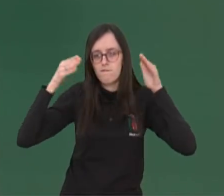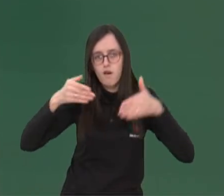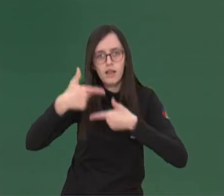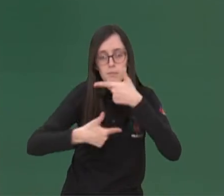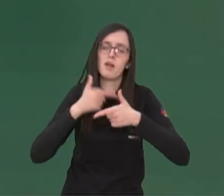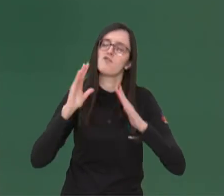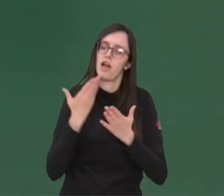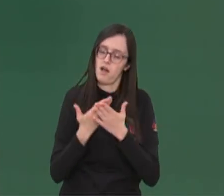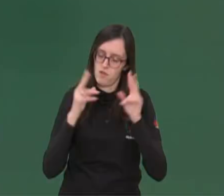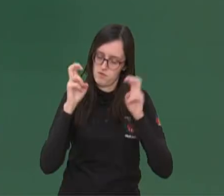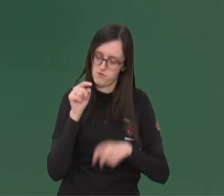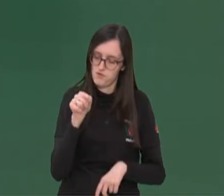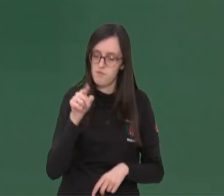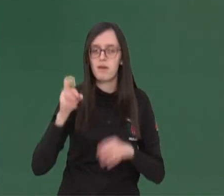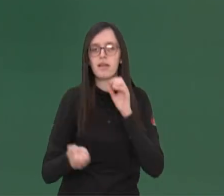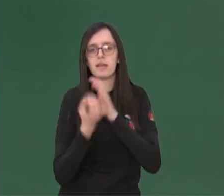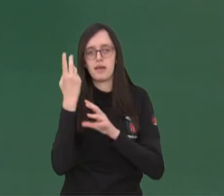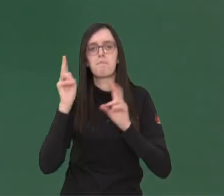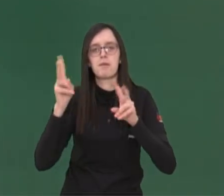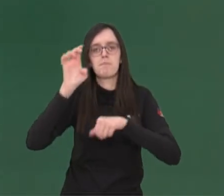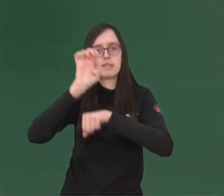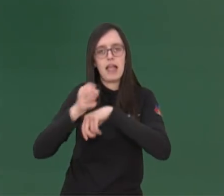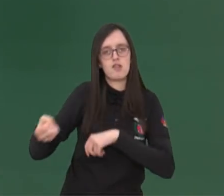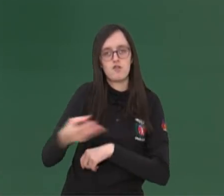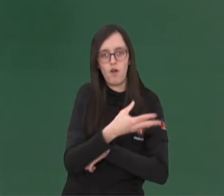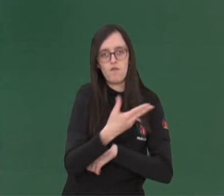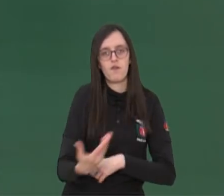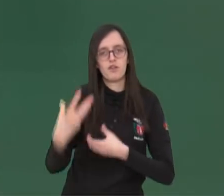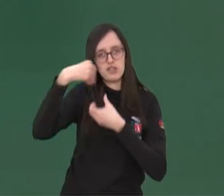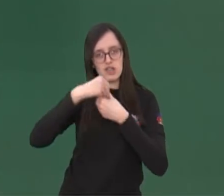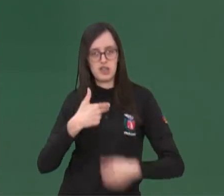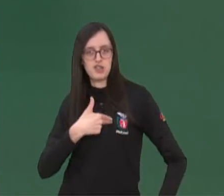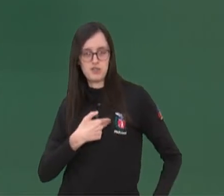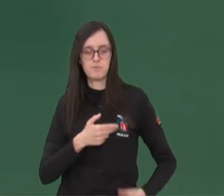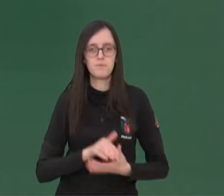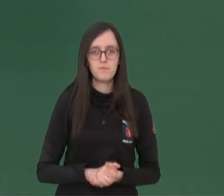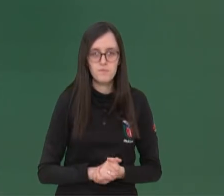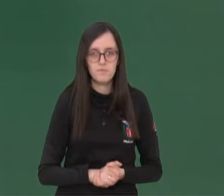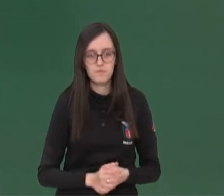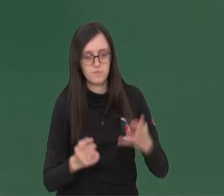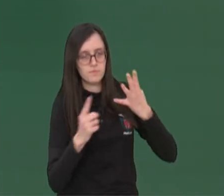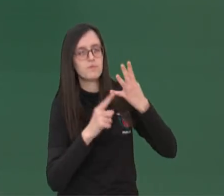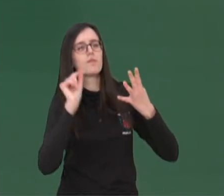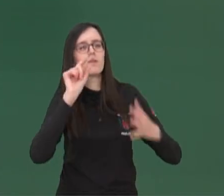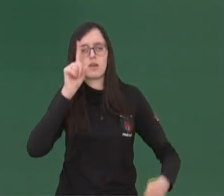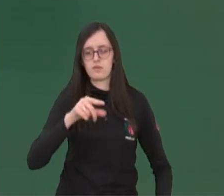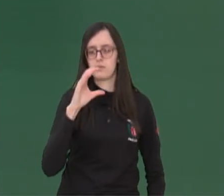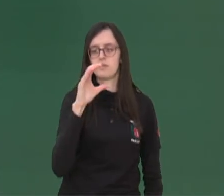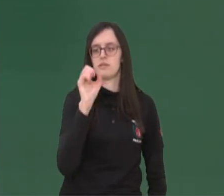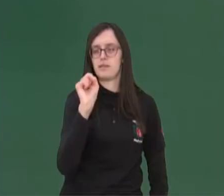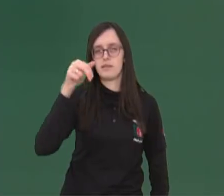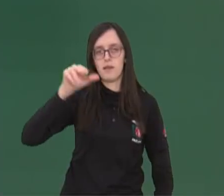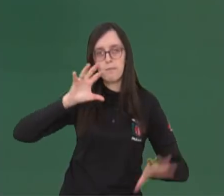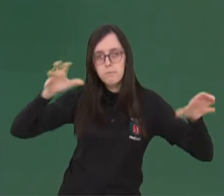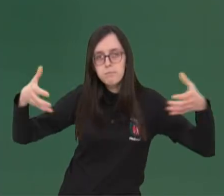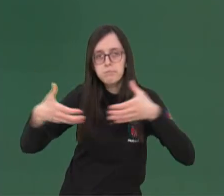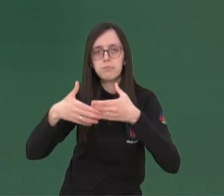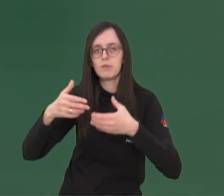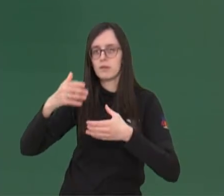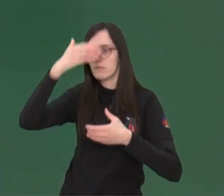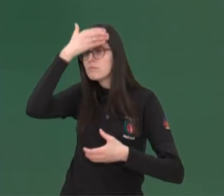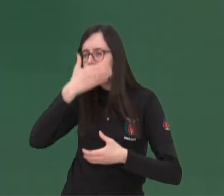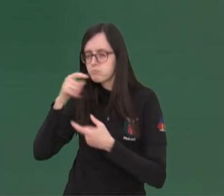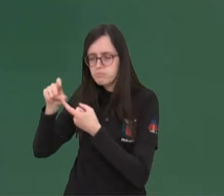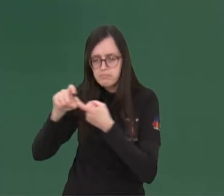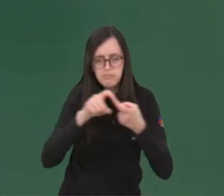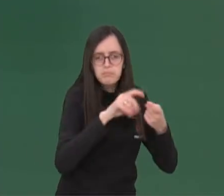sobre isso, criação lá no Estado Novo do Getúlio. E ainda a CSN, Companhia Siderúrgica Nacional, feita com um dinheiro